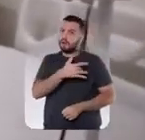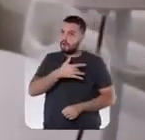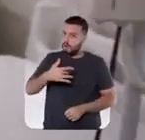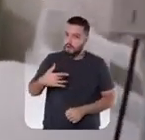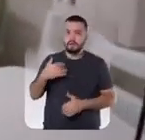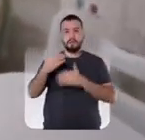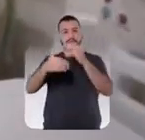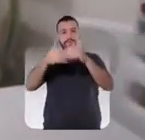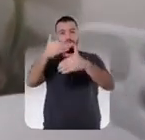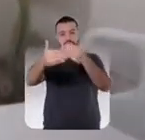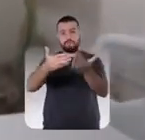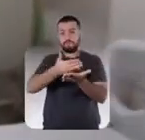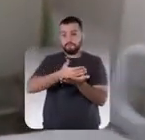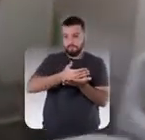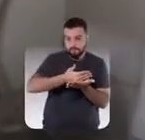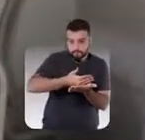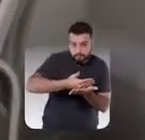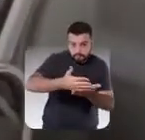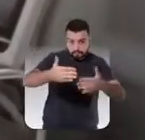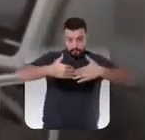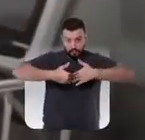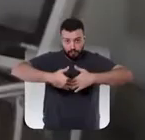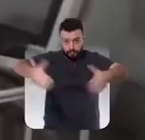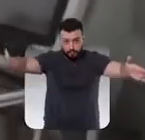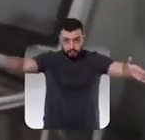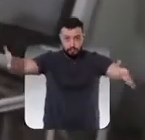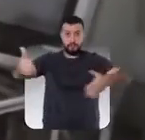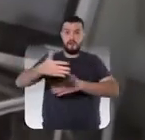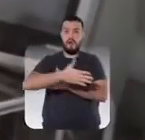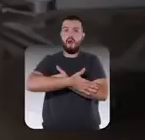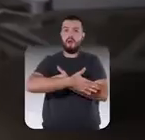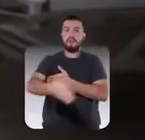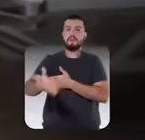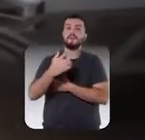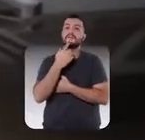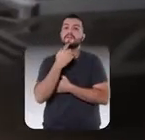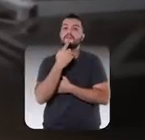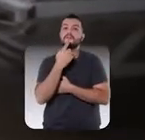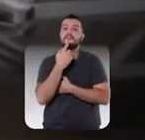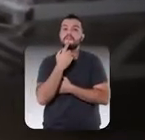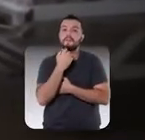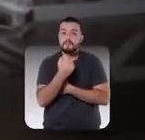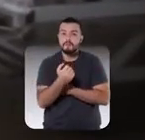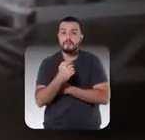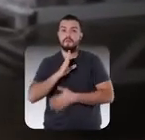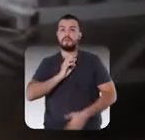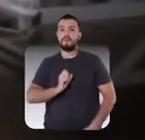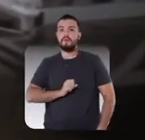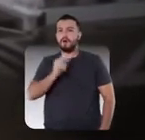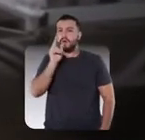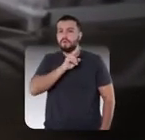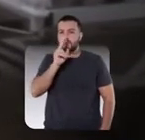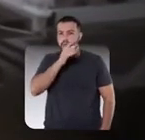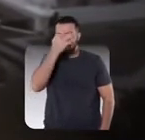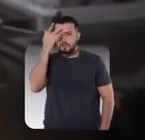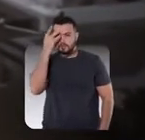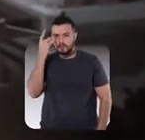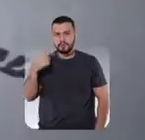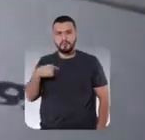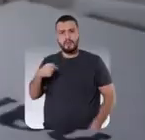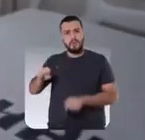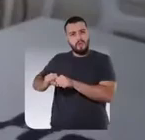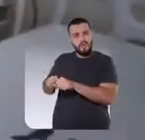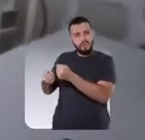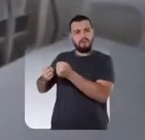Avançamos muito. Inicialmente, inauguramos a sala vermelha do Balsas Urgente, fazendo com que os pacientes acidentados, os